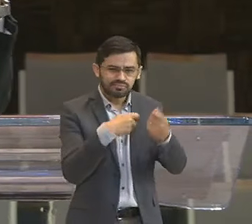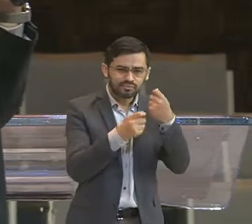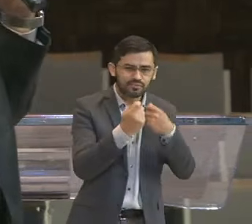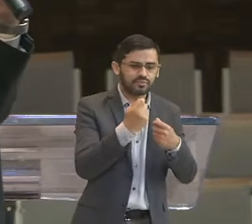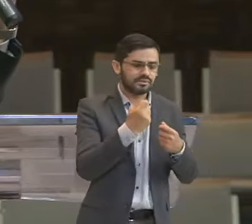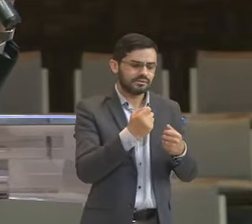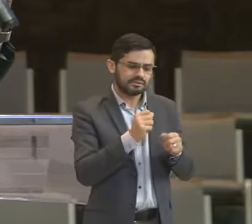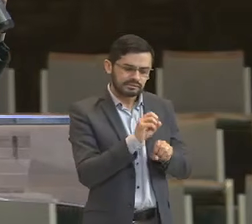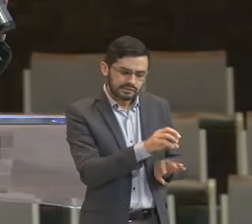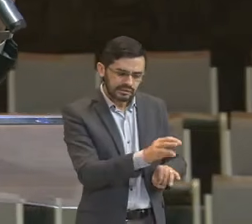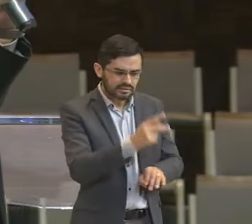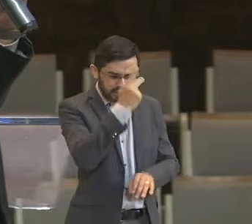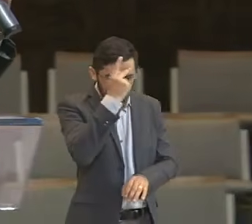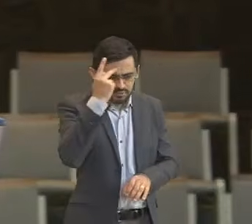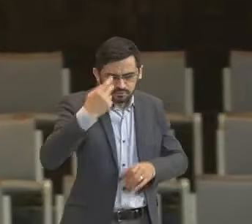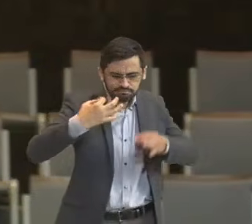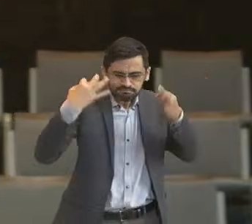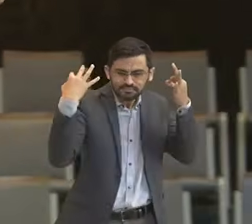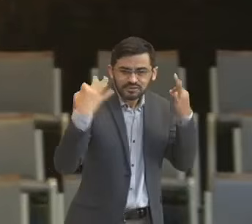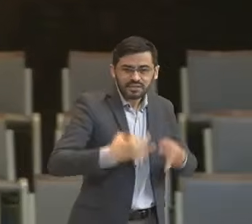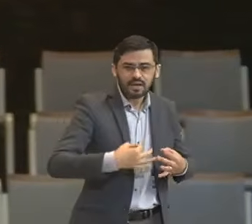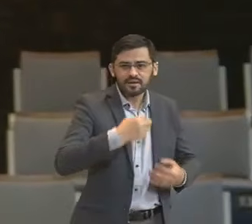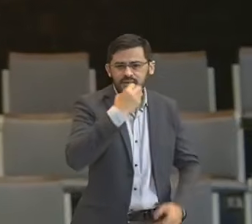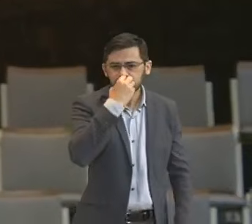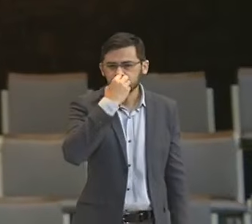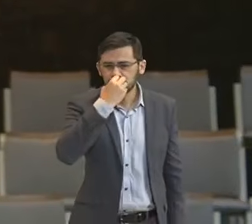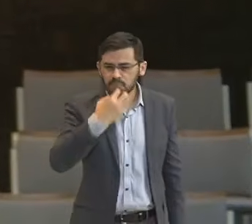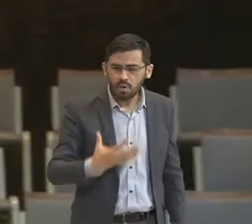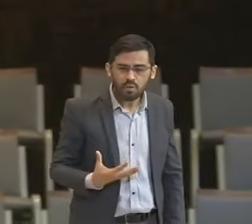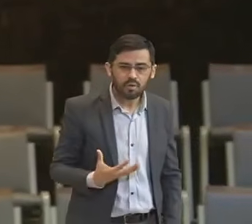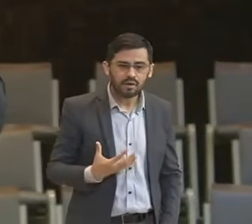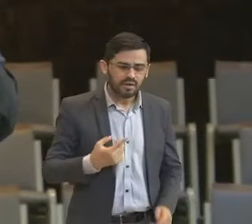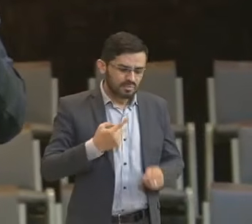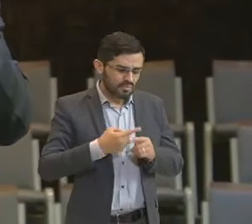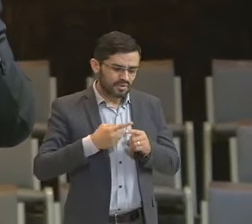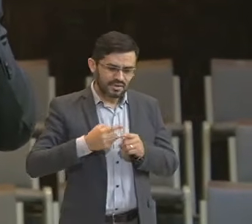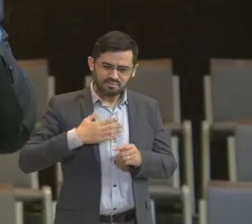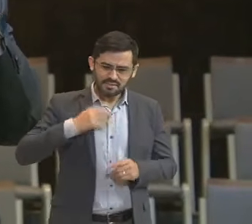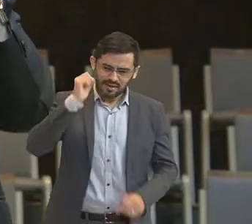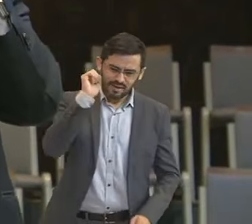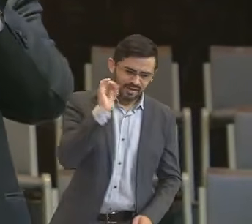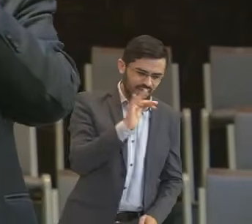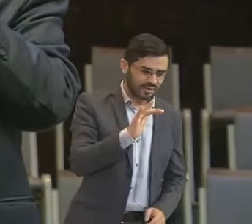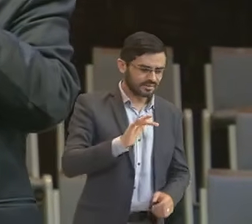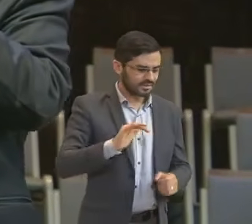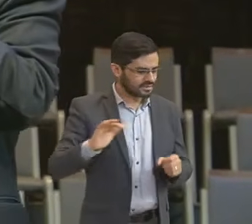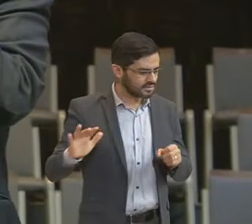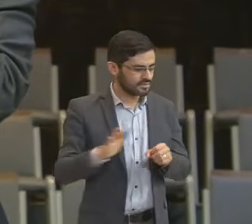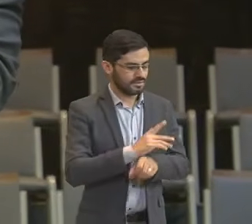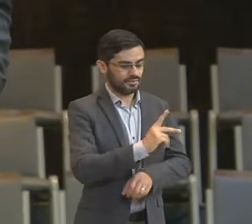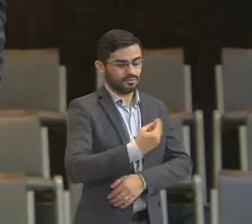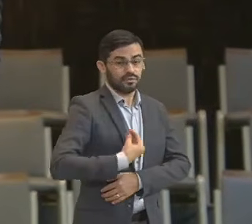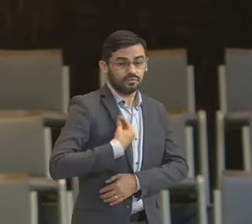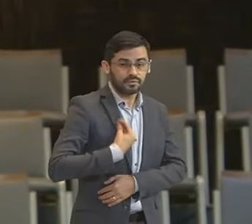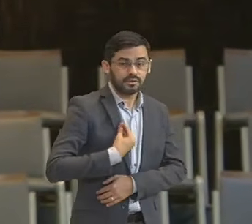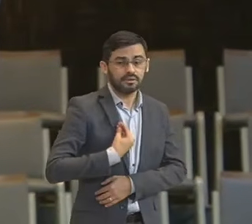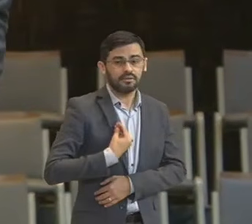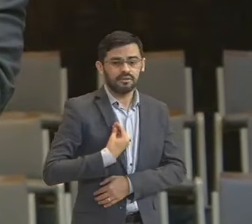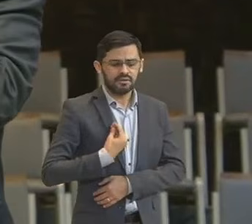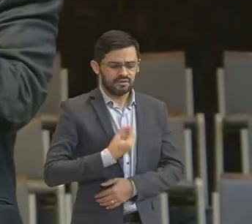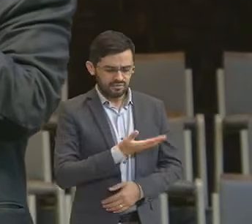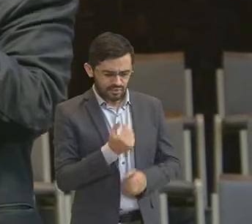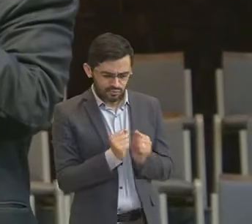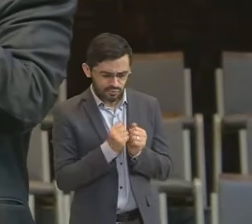ser gente, e gente boa, porque a minha graça vai fluir de dentro de você.